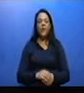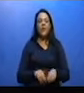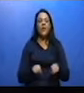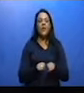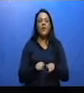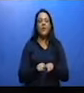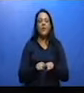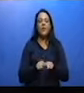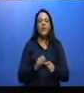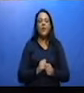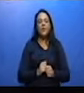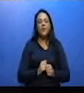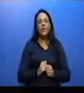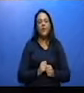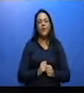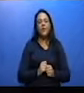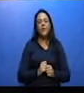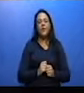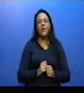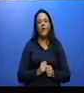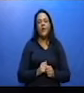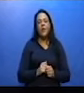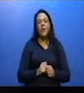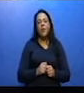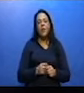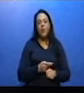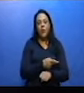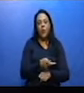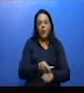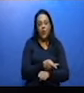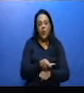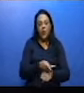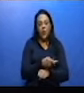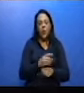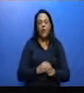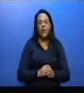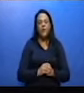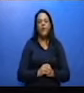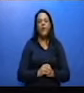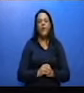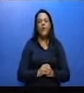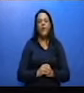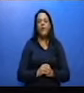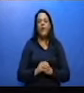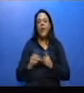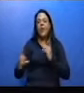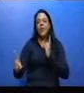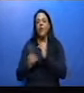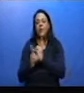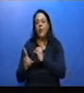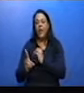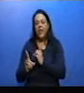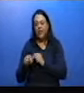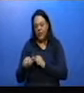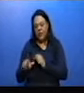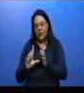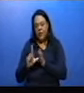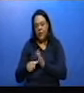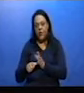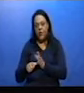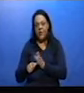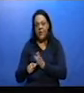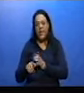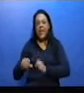localize e escreva o nome da sua capital, a capital do nosso estado. Lembra que nós estudamos que